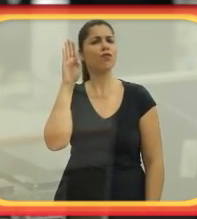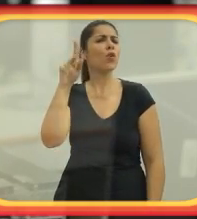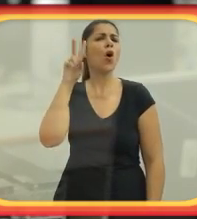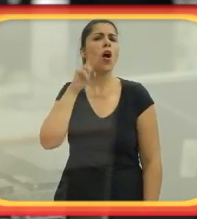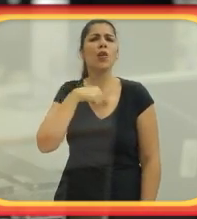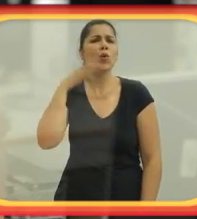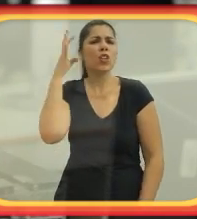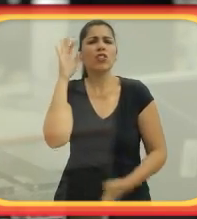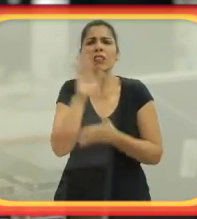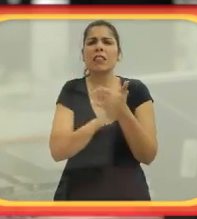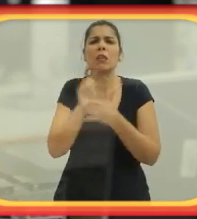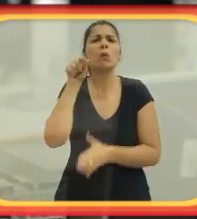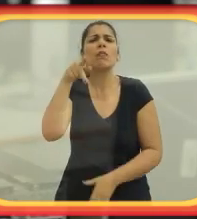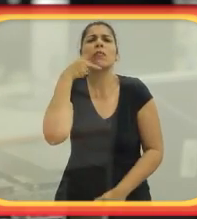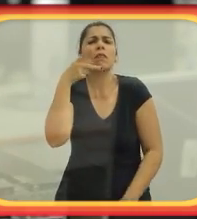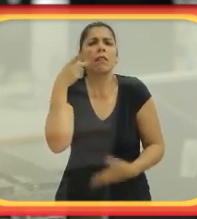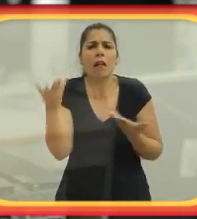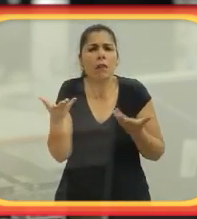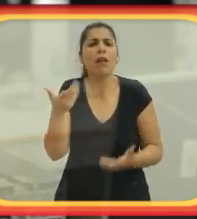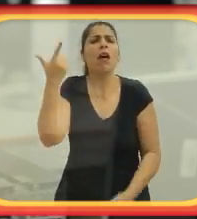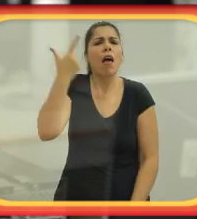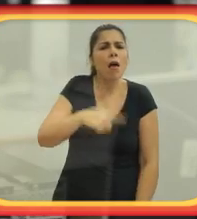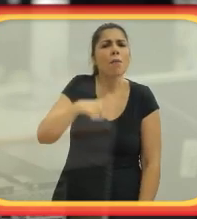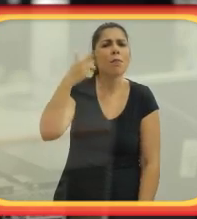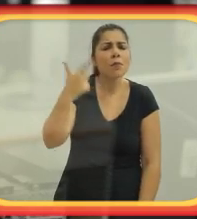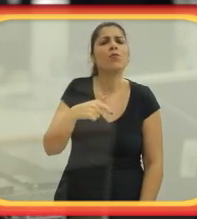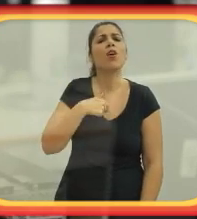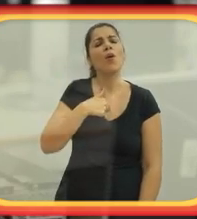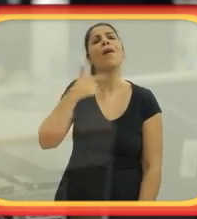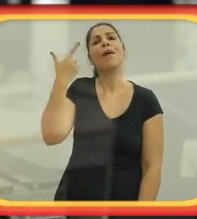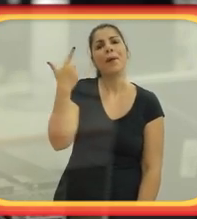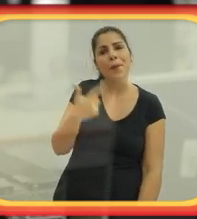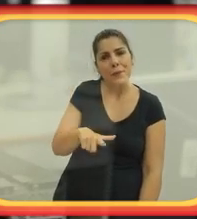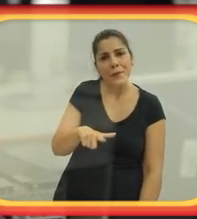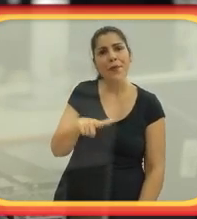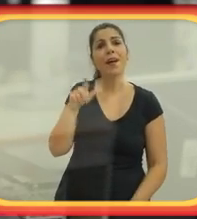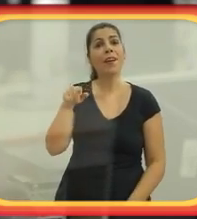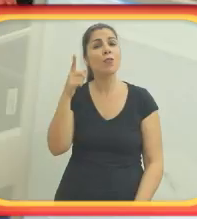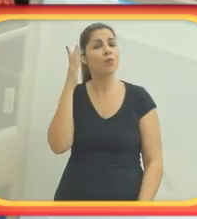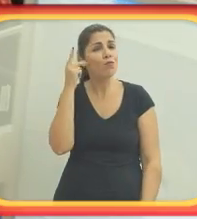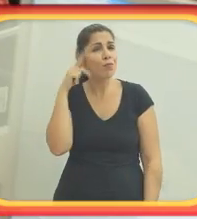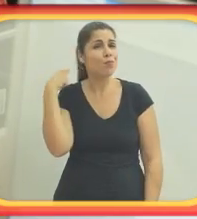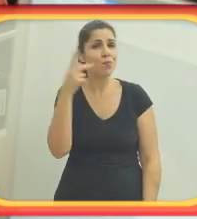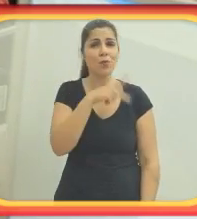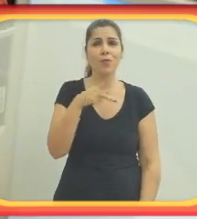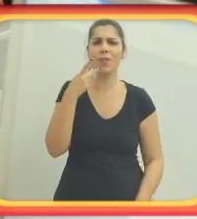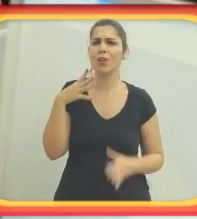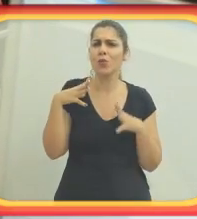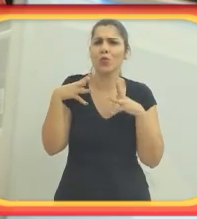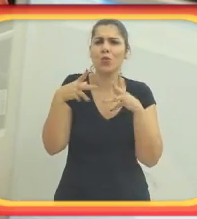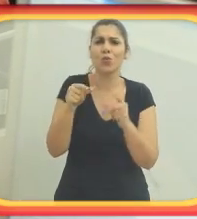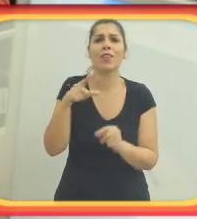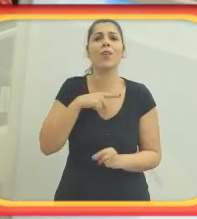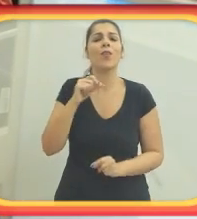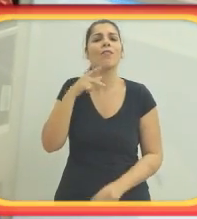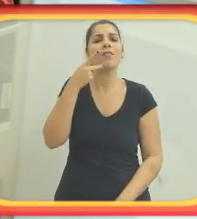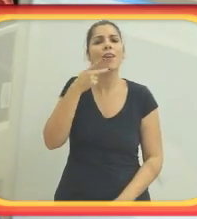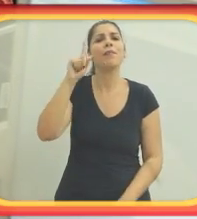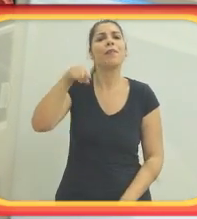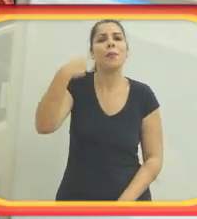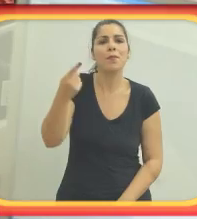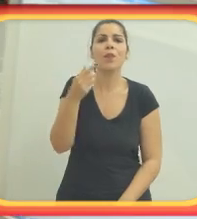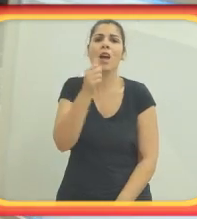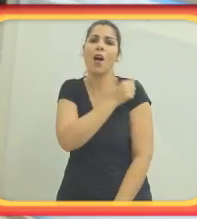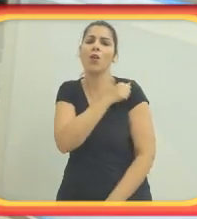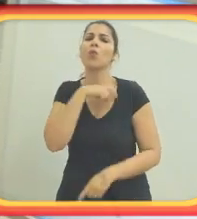levanta a mão, pô, olha, eu não entendi isso aí que você está falando, repete. E aí eu vou lá, repito, entendeu? Em geral, quando você é o professor, você